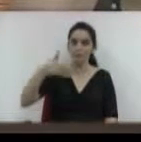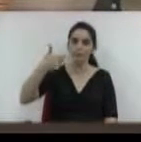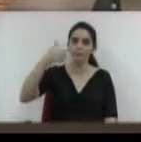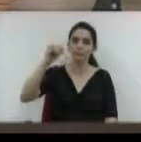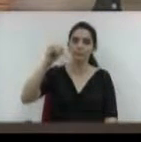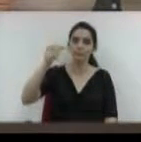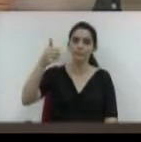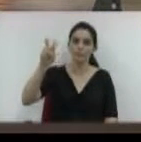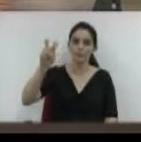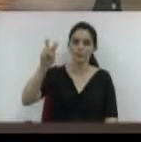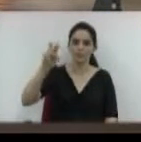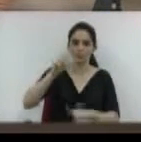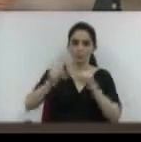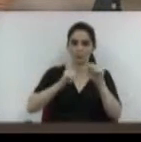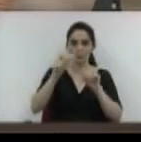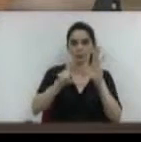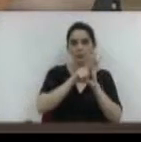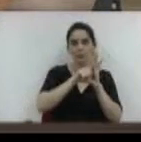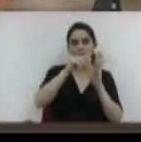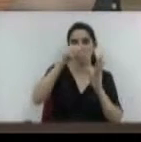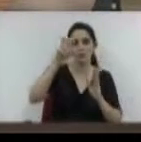206/2015. Altera a lei número